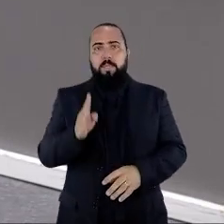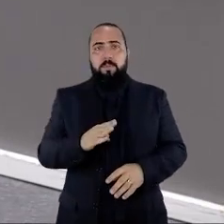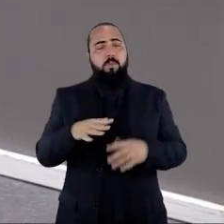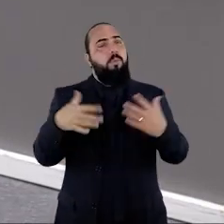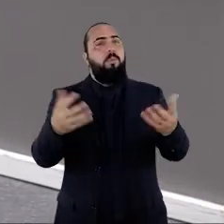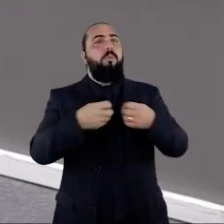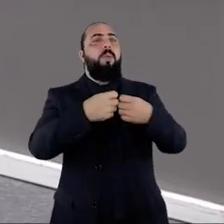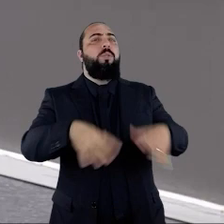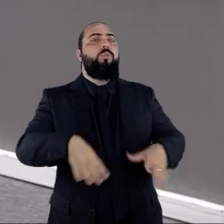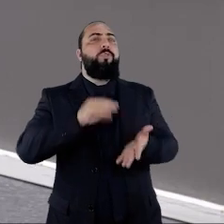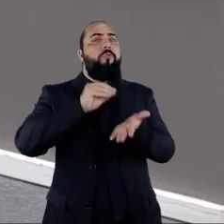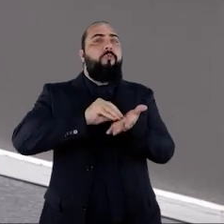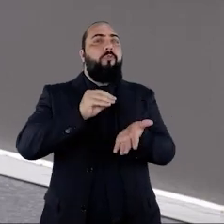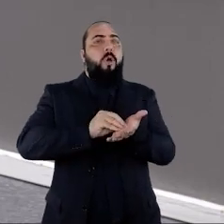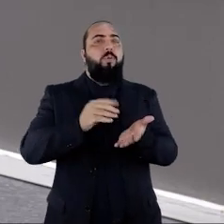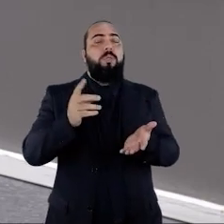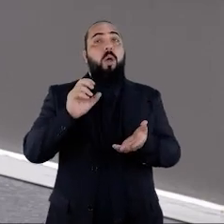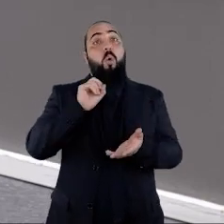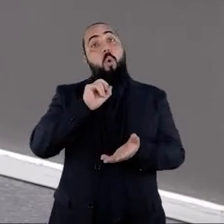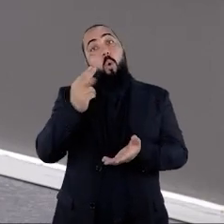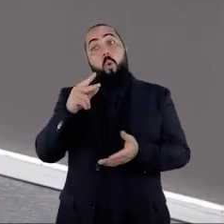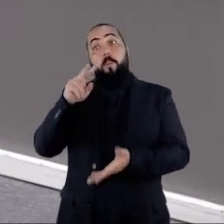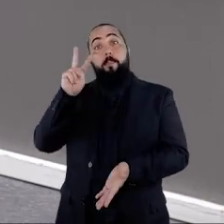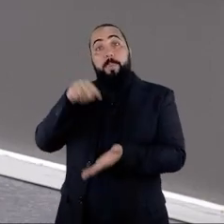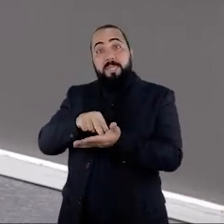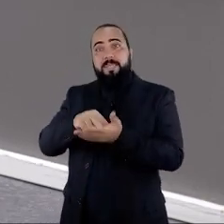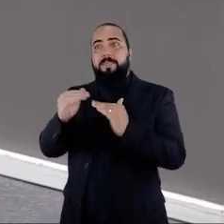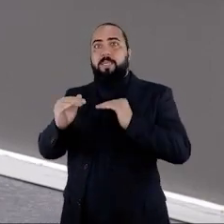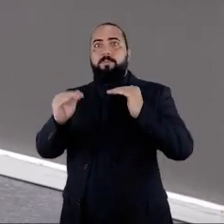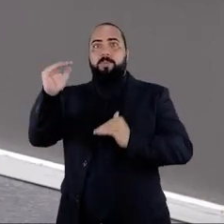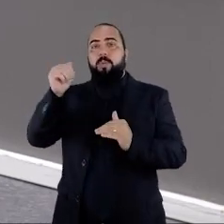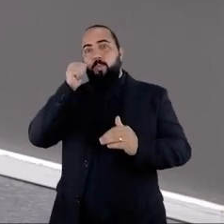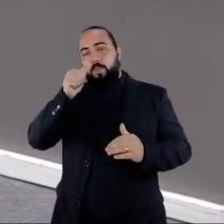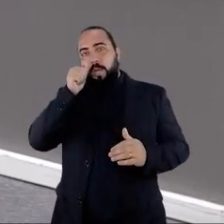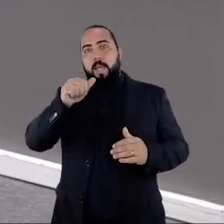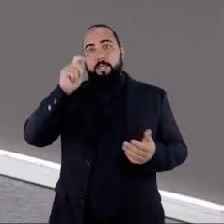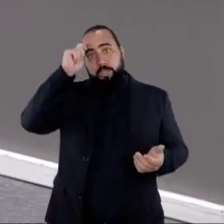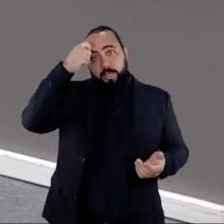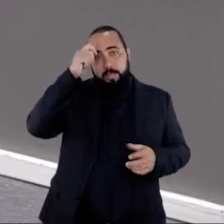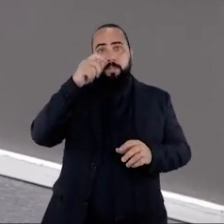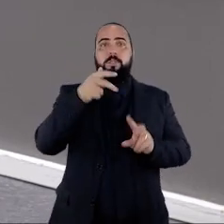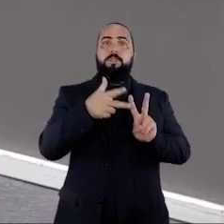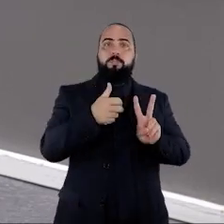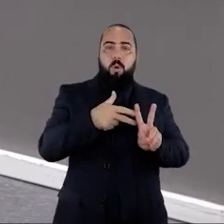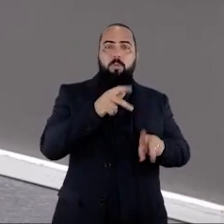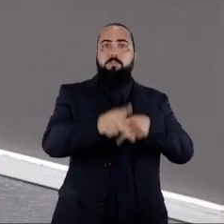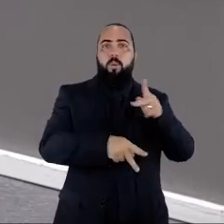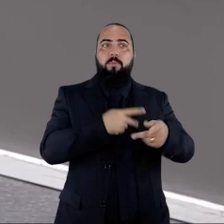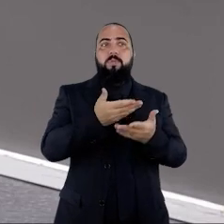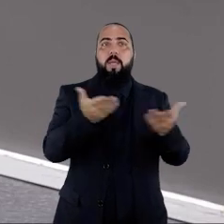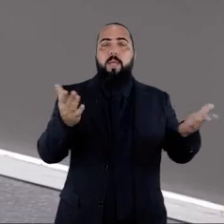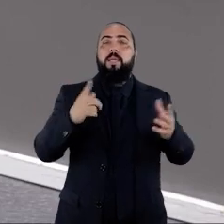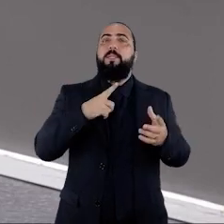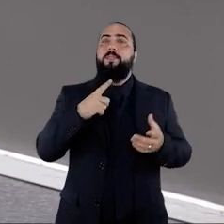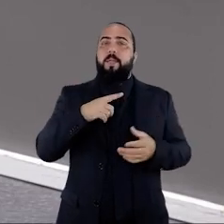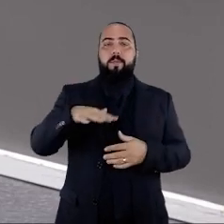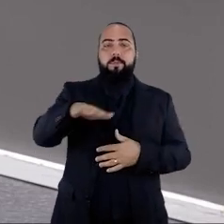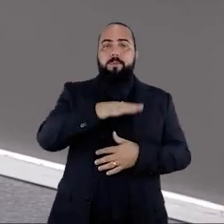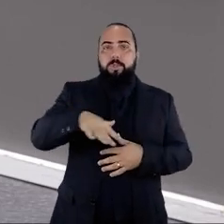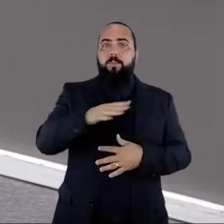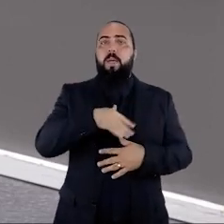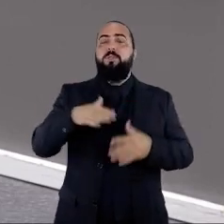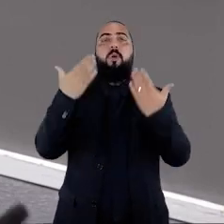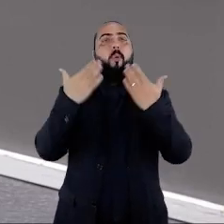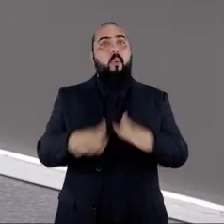quais prejuízos que a ausência ou a presença muito reduzida ou desproporcional de mulheres e negros e povos indígenas acarreta